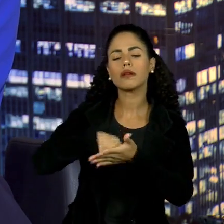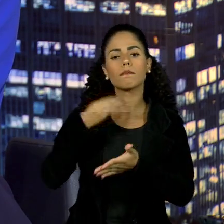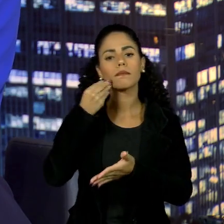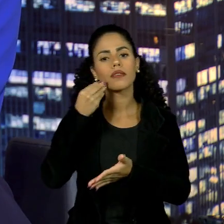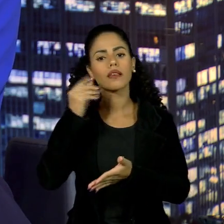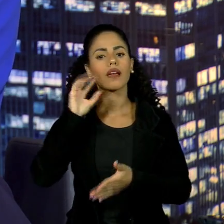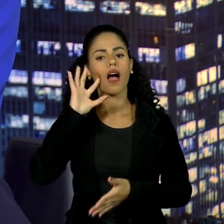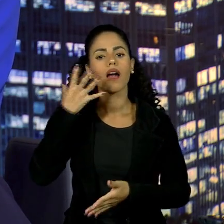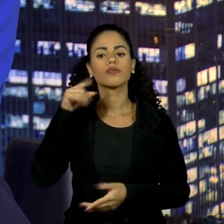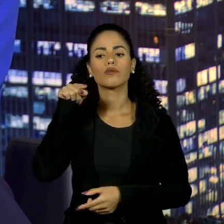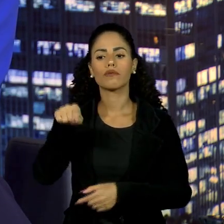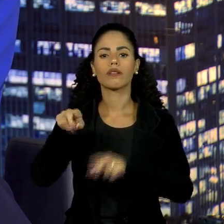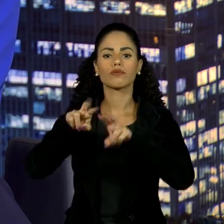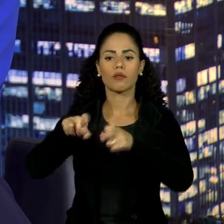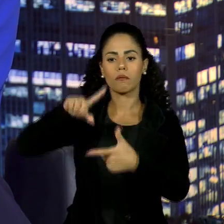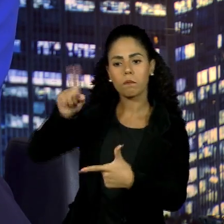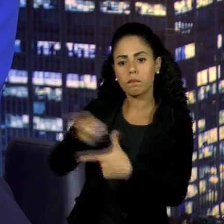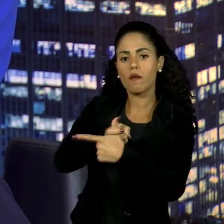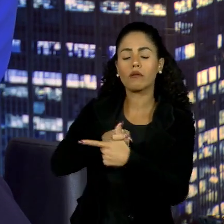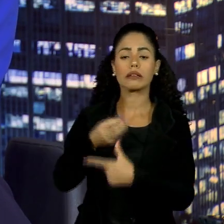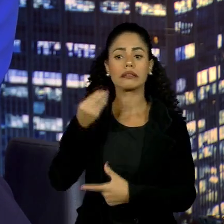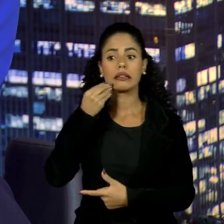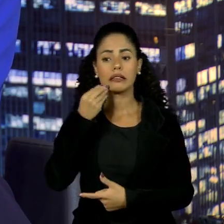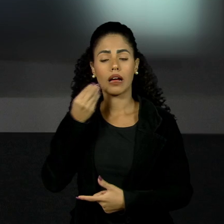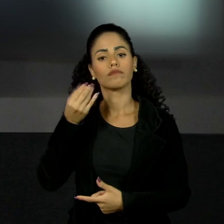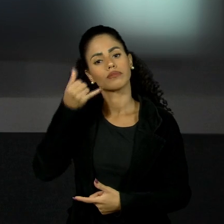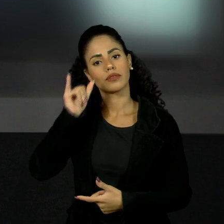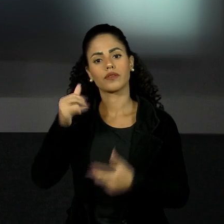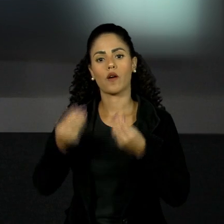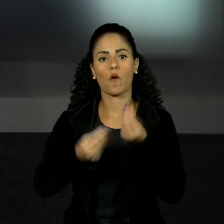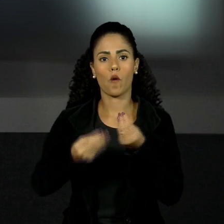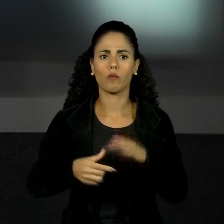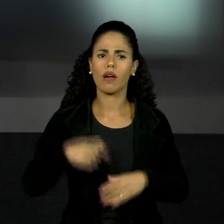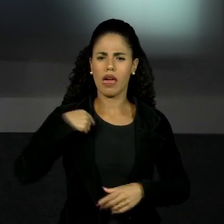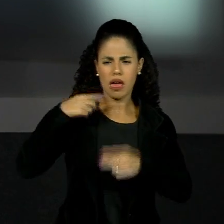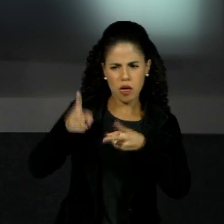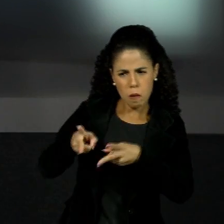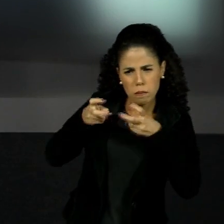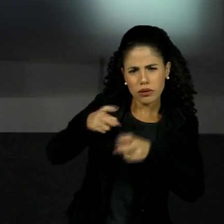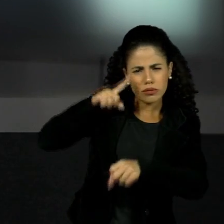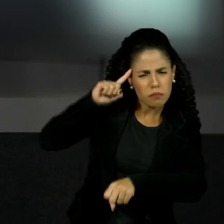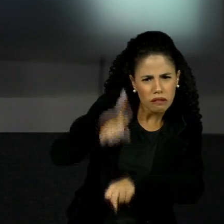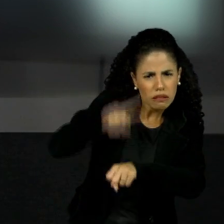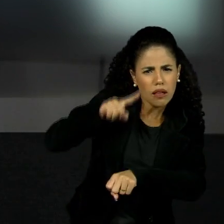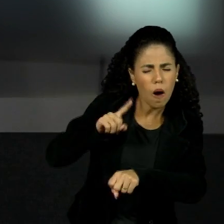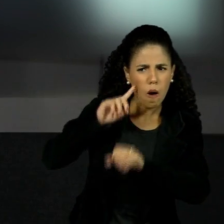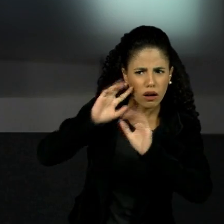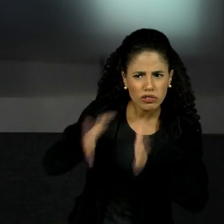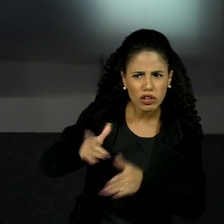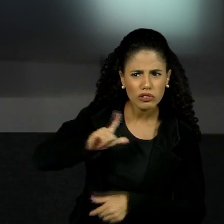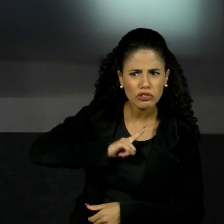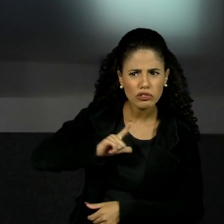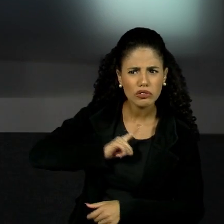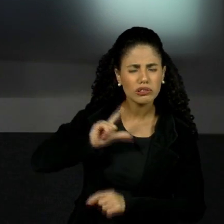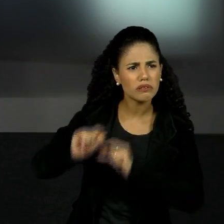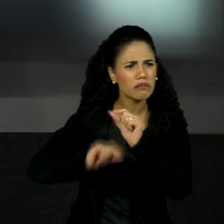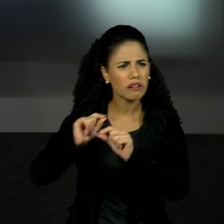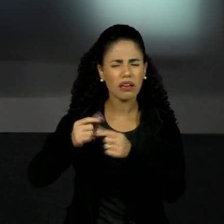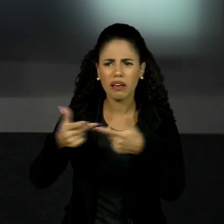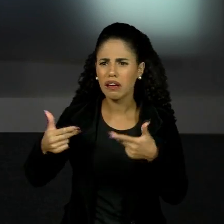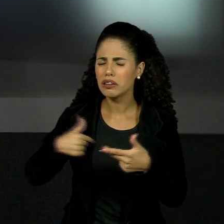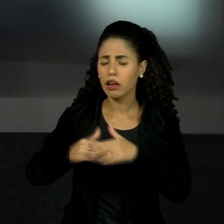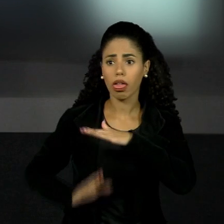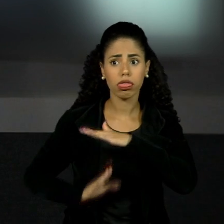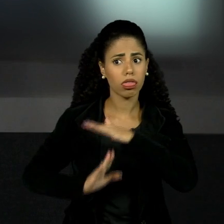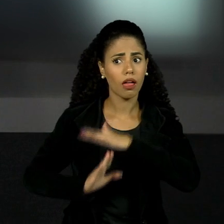recuperar das dívidas e o medo de uma recaída no vício. Eu percebi na hora que já tinha tudo passado dos